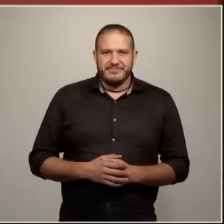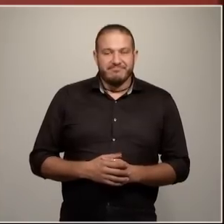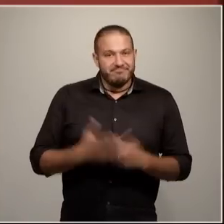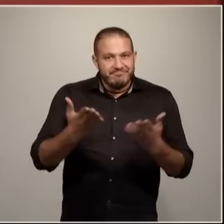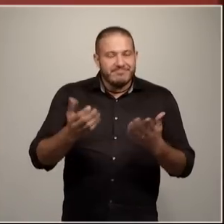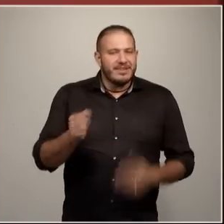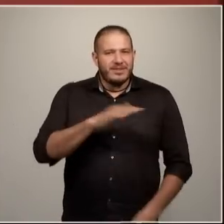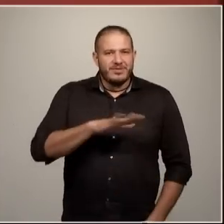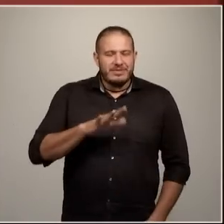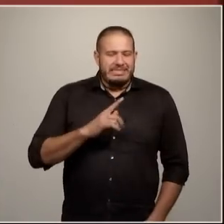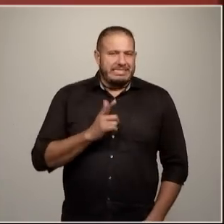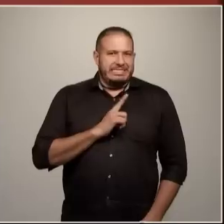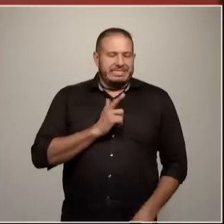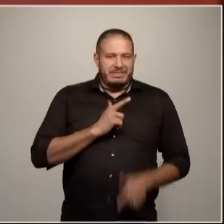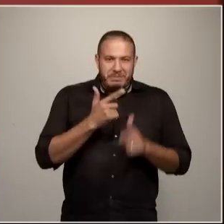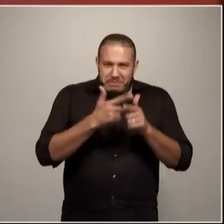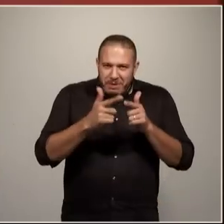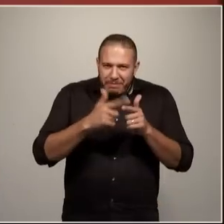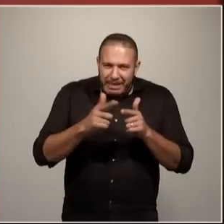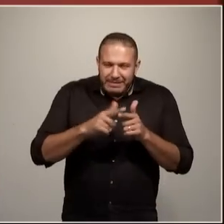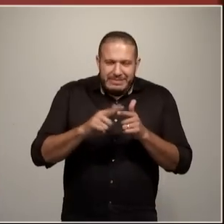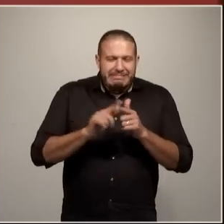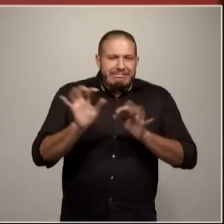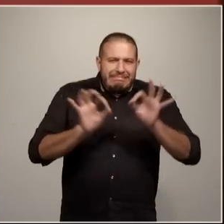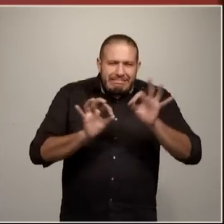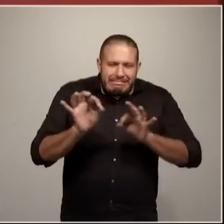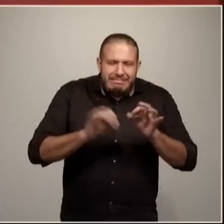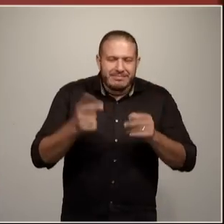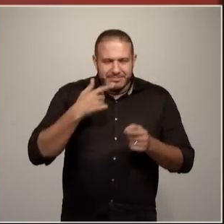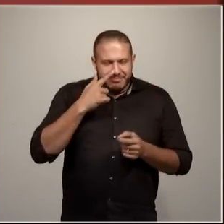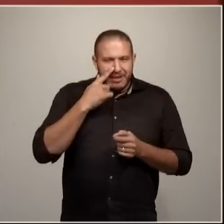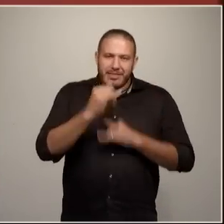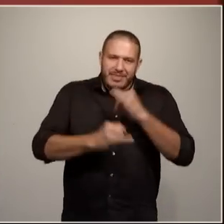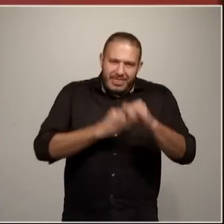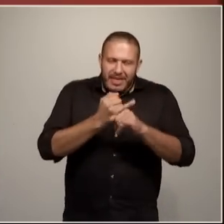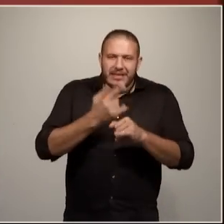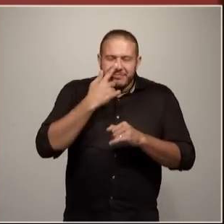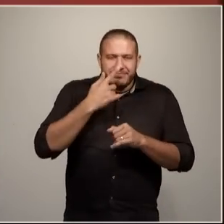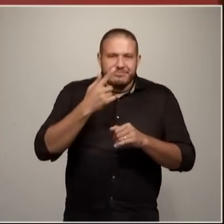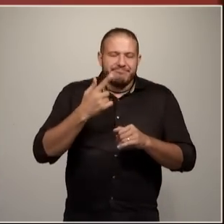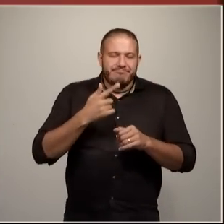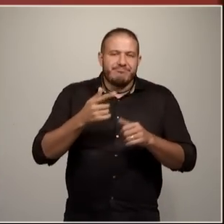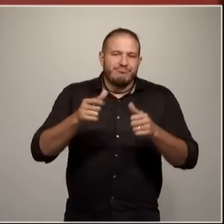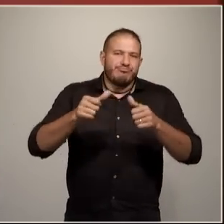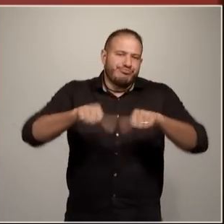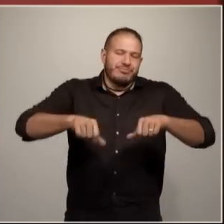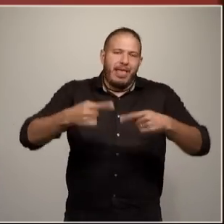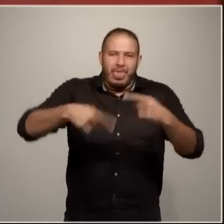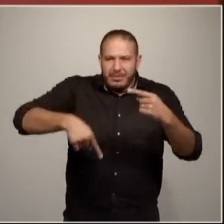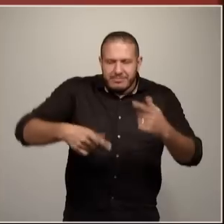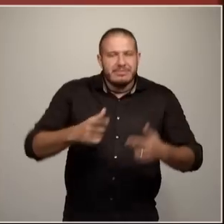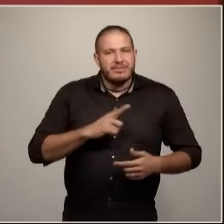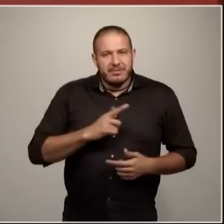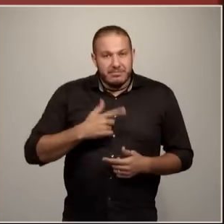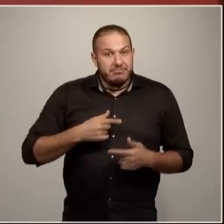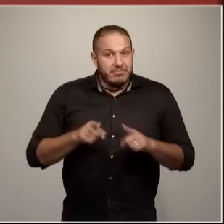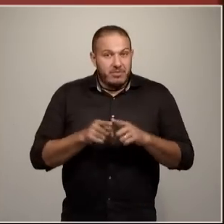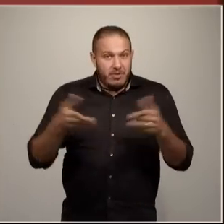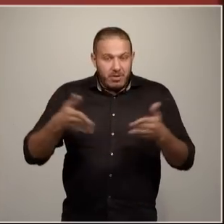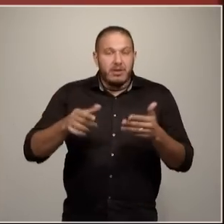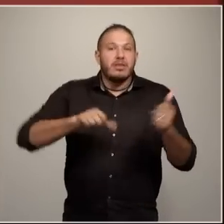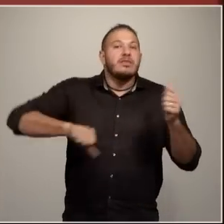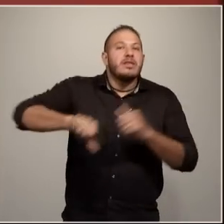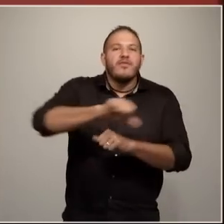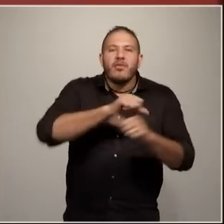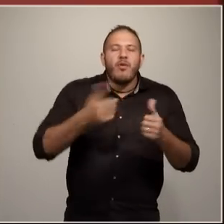Alunos, nós tivemos um pequeno problema técnico, estamos sem sinal, houve uma queda na energia, e então nós transformamos a